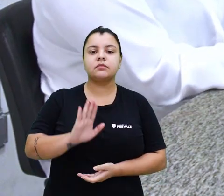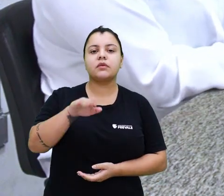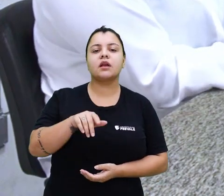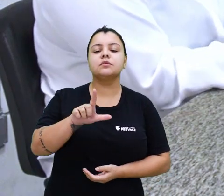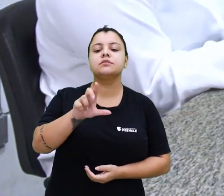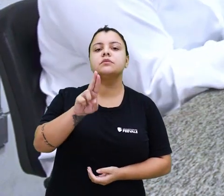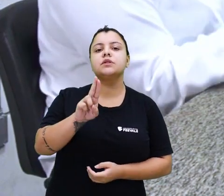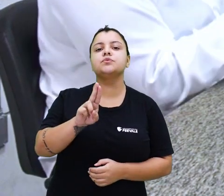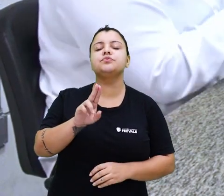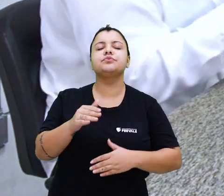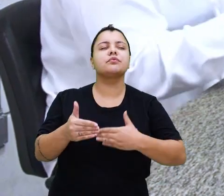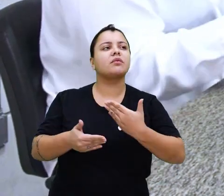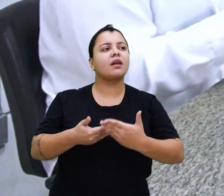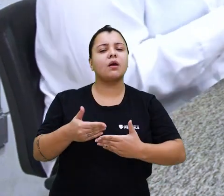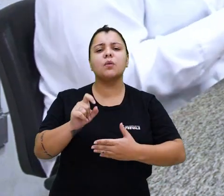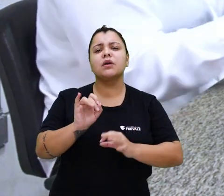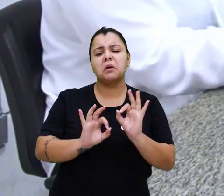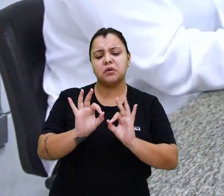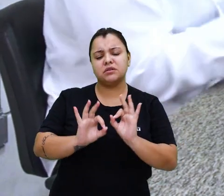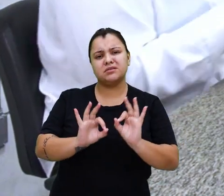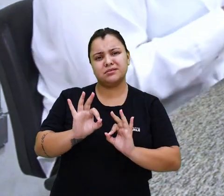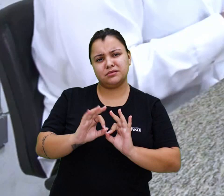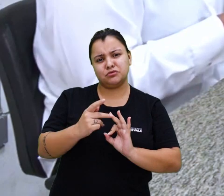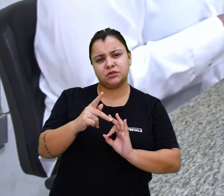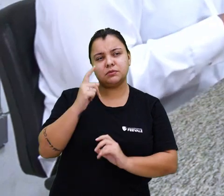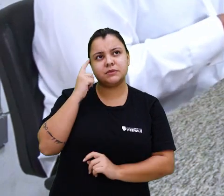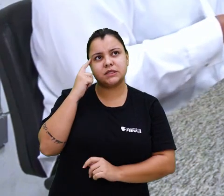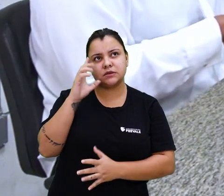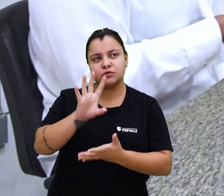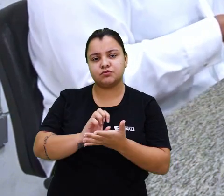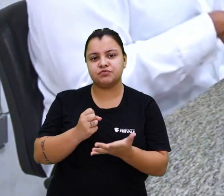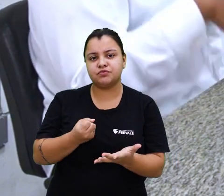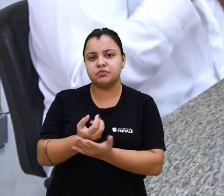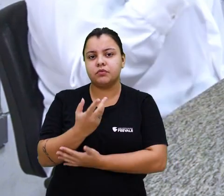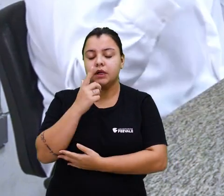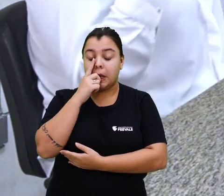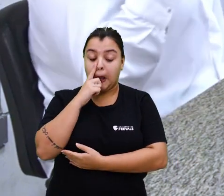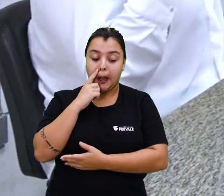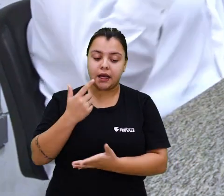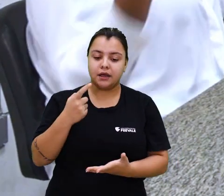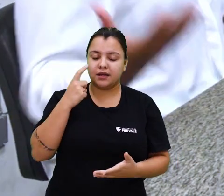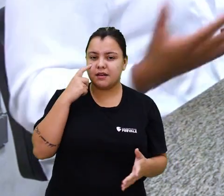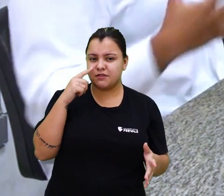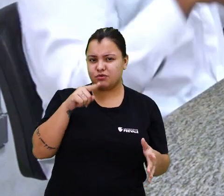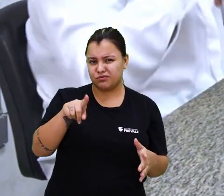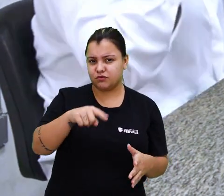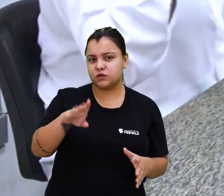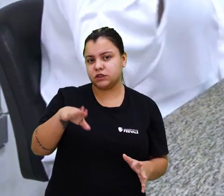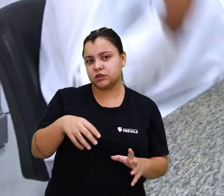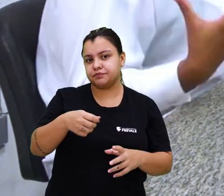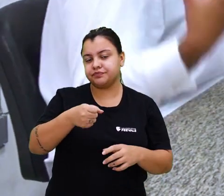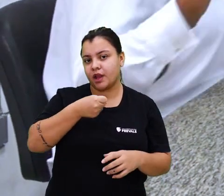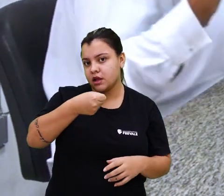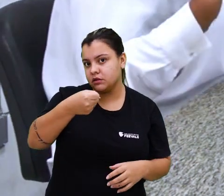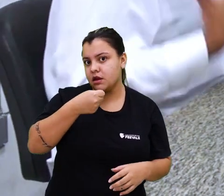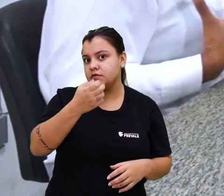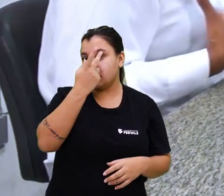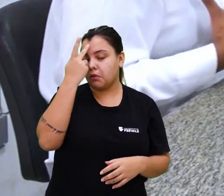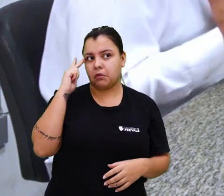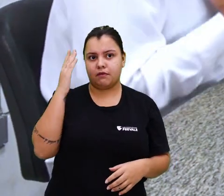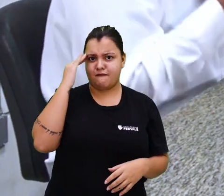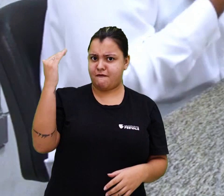e Lu como é que assim a organização de vocês pensando no podde assim eu vejo que vocês já entrevistaram pessoas assim